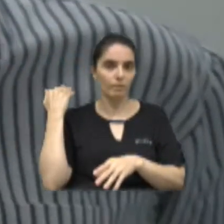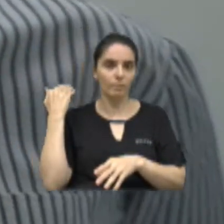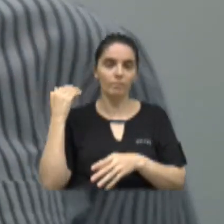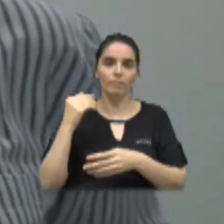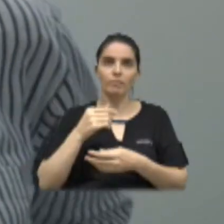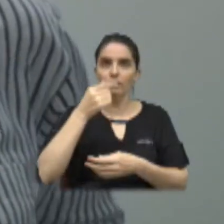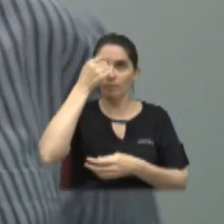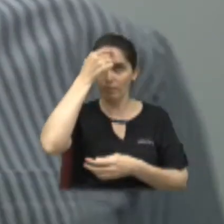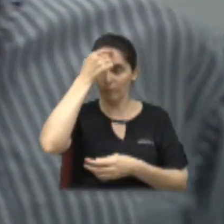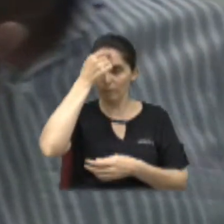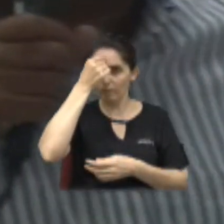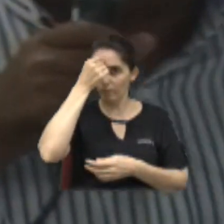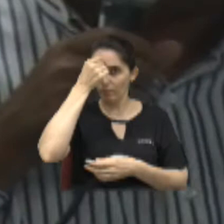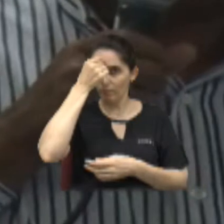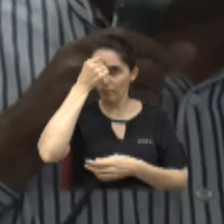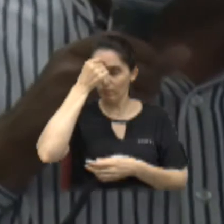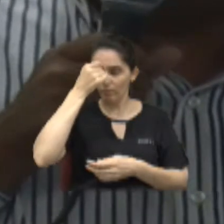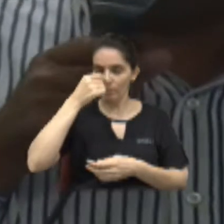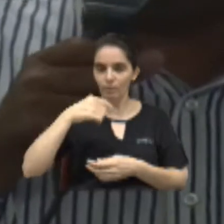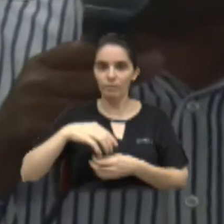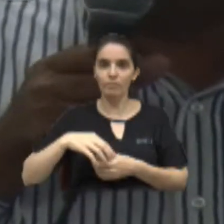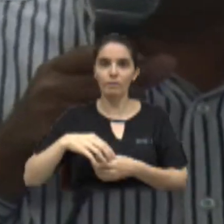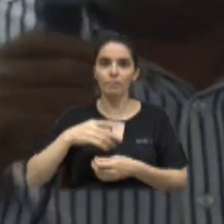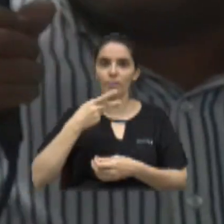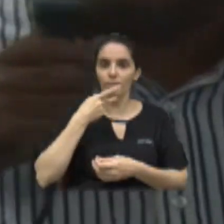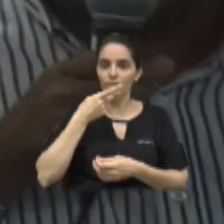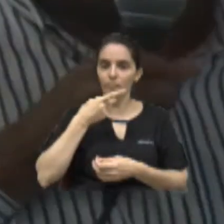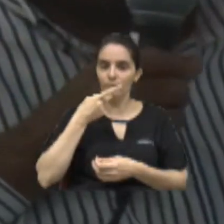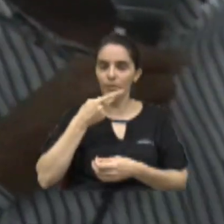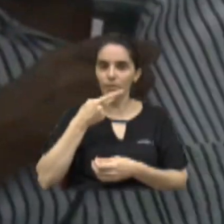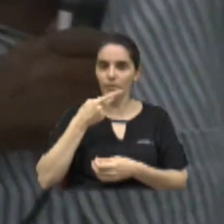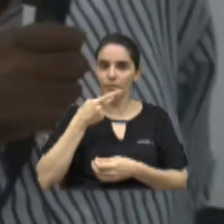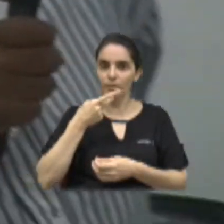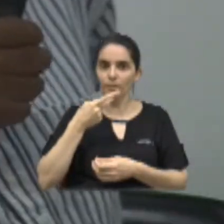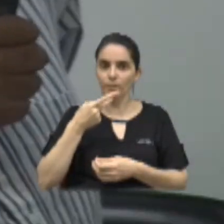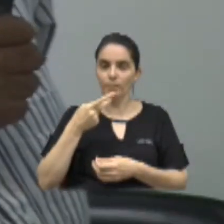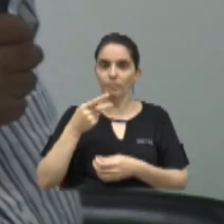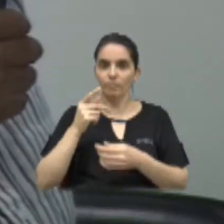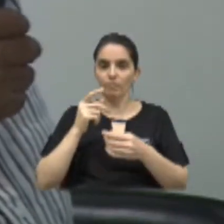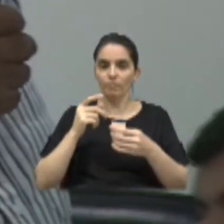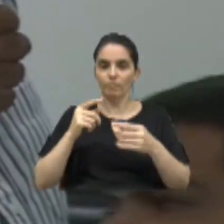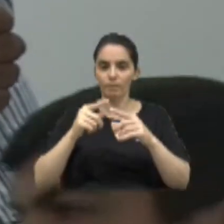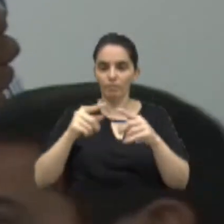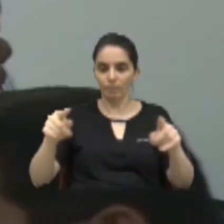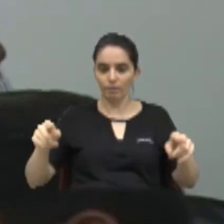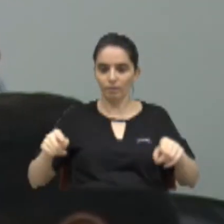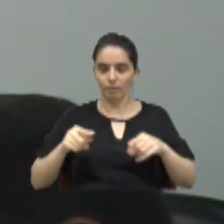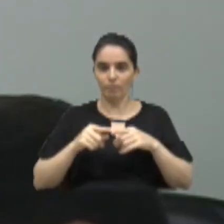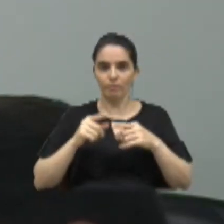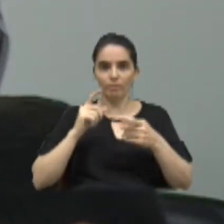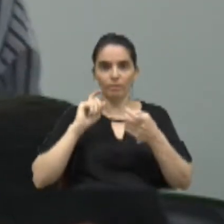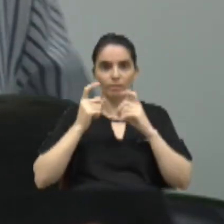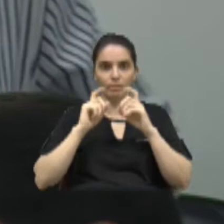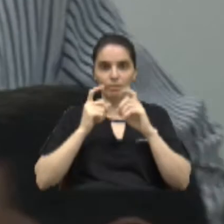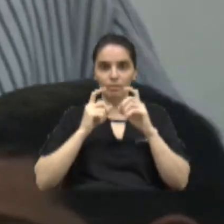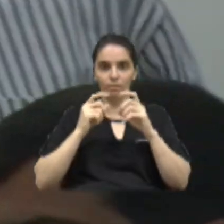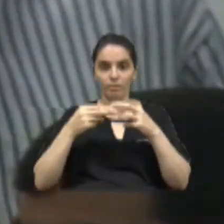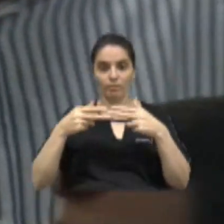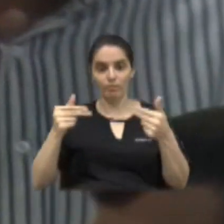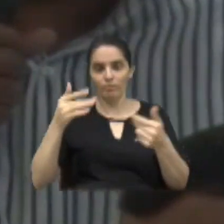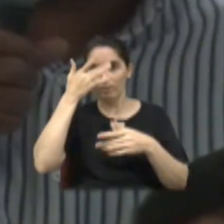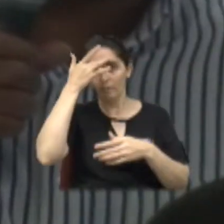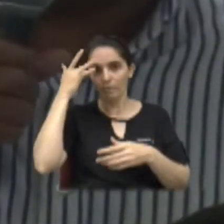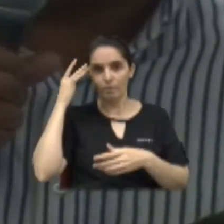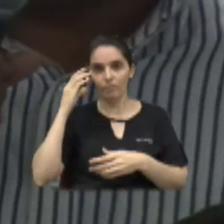Rafael Camargo fez adentrar à sala de reuniões dezenas de moradores da SECAP, inclusive